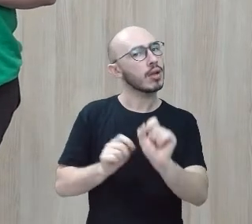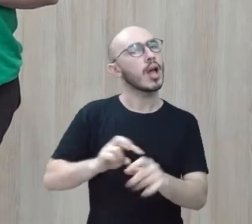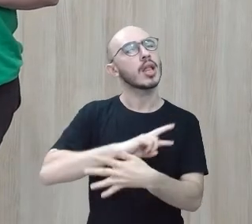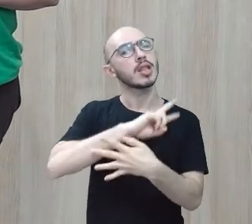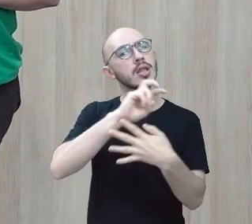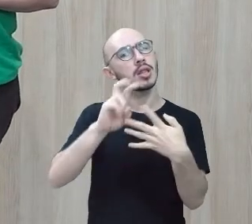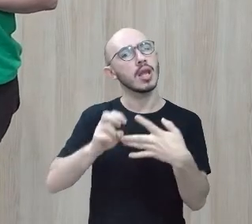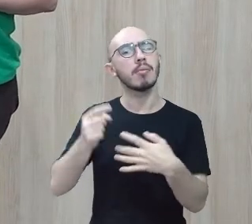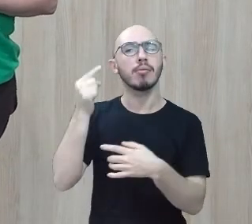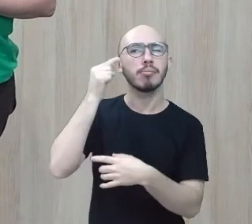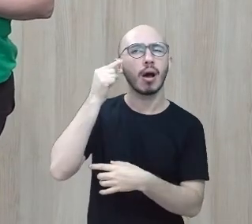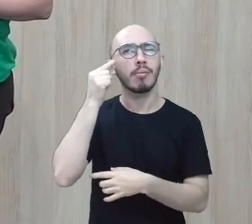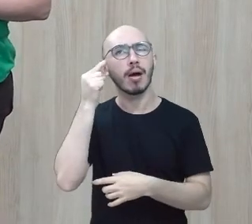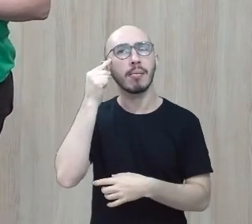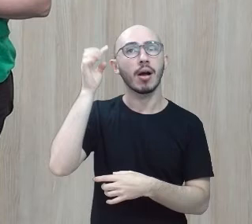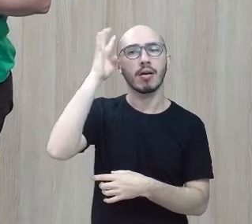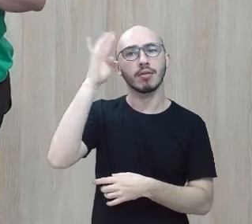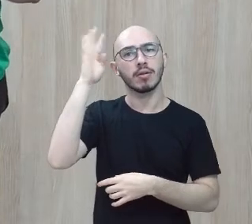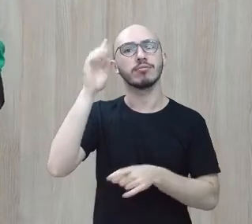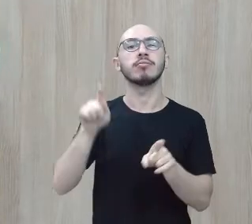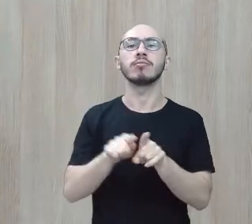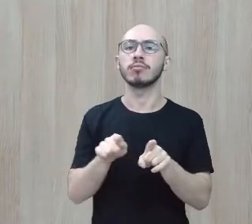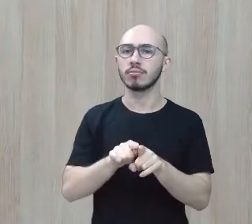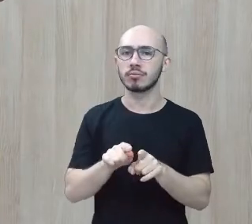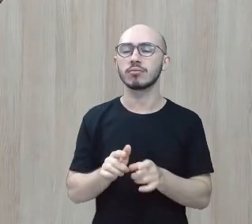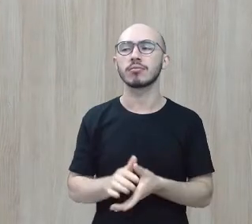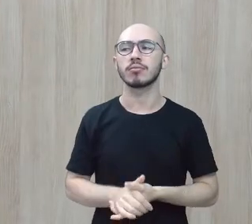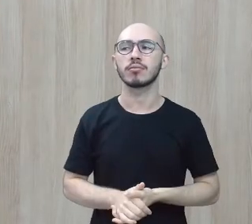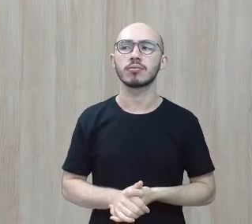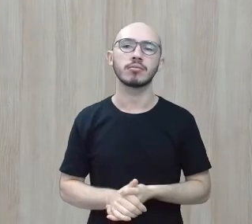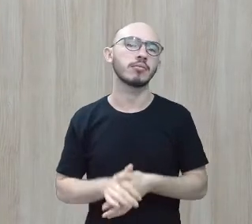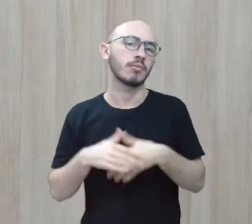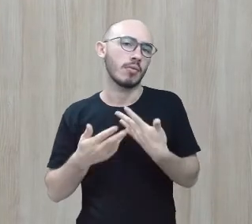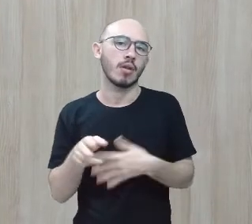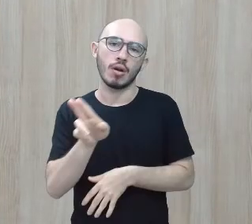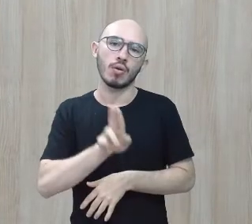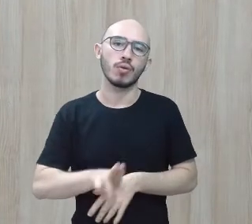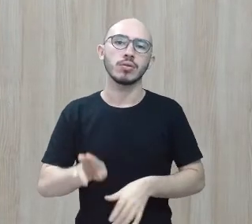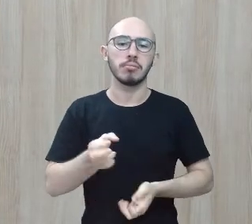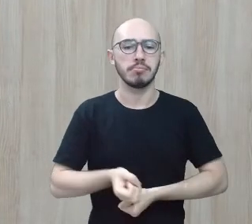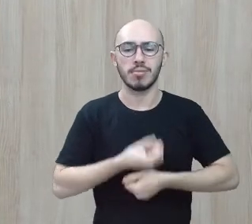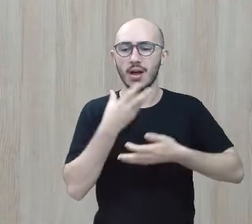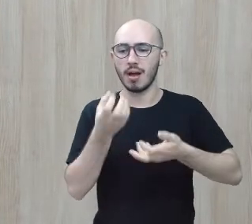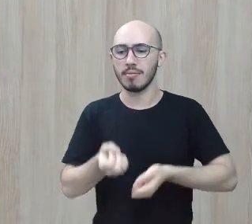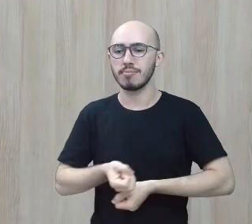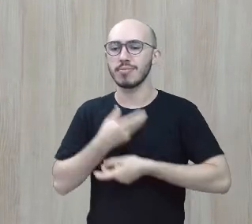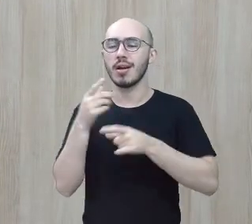questionamentos filosóficos também, né? E às vezes usando em seus poemas